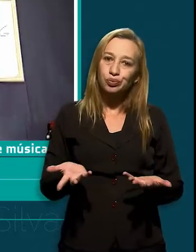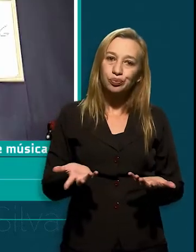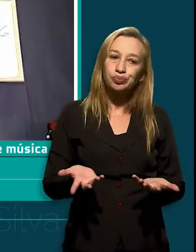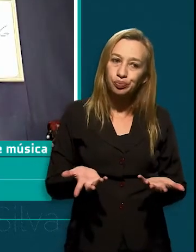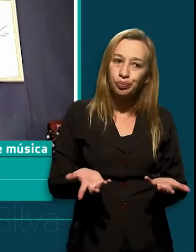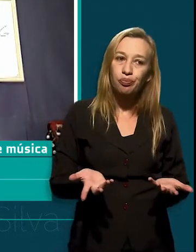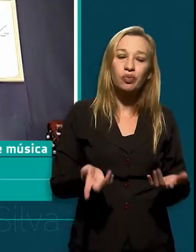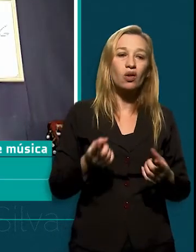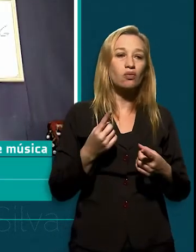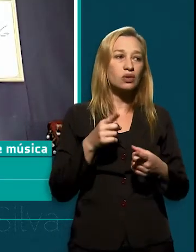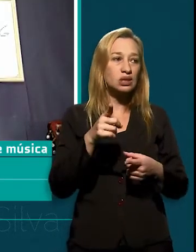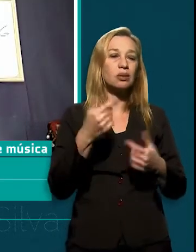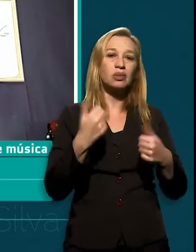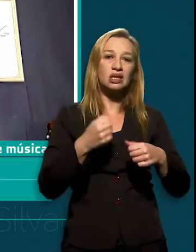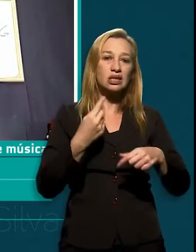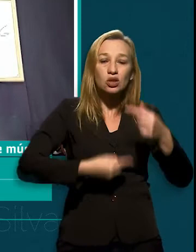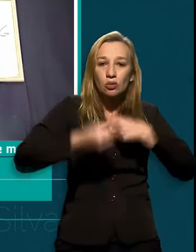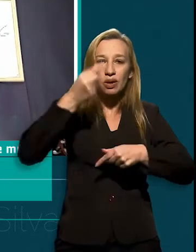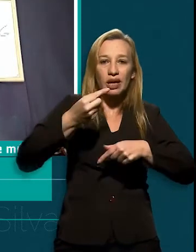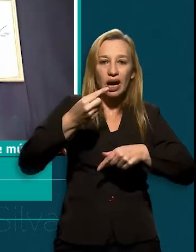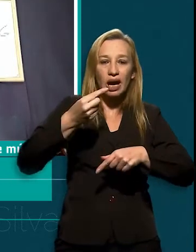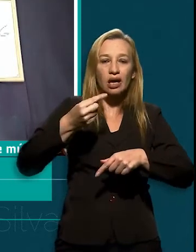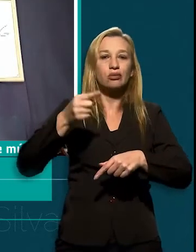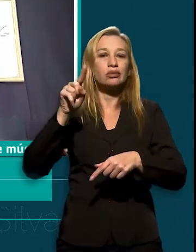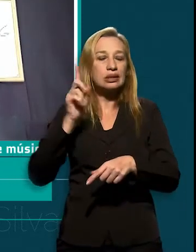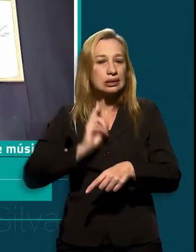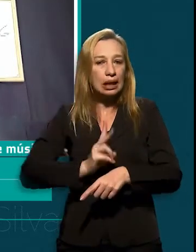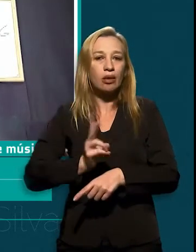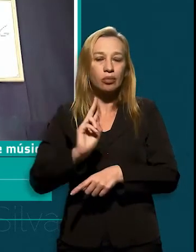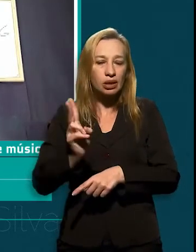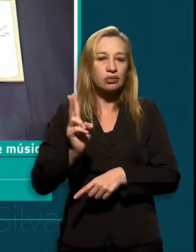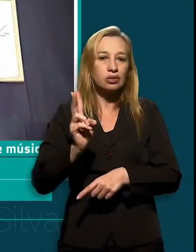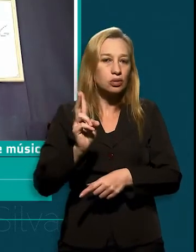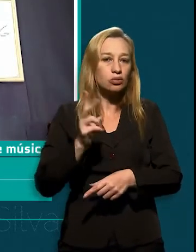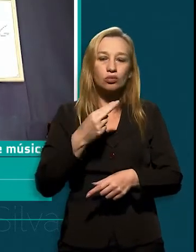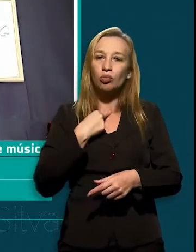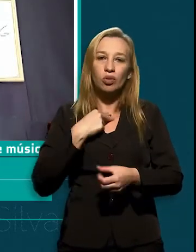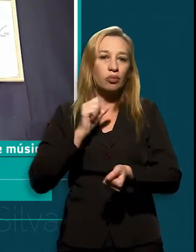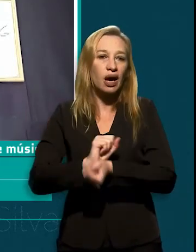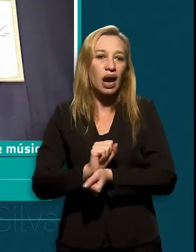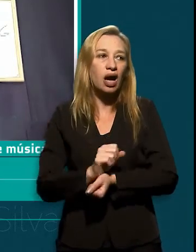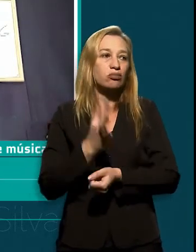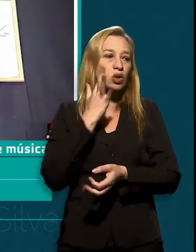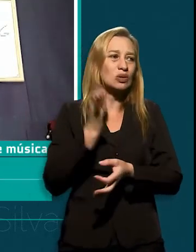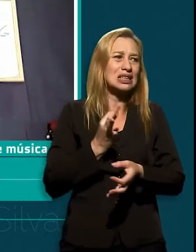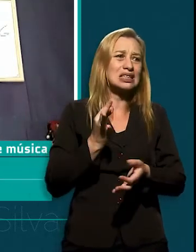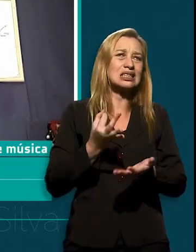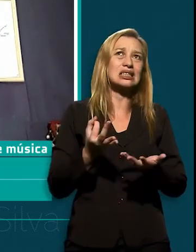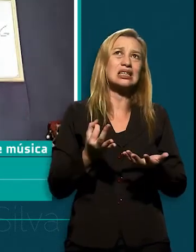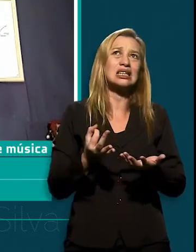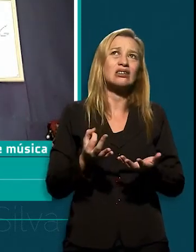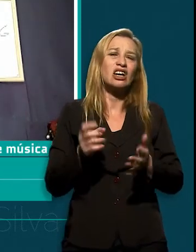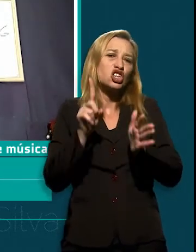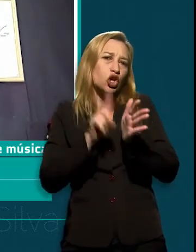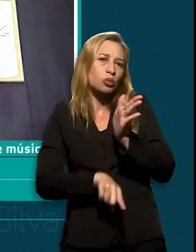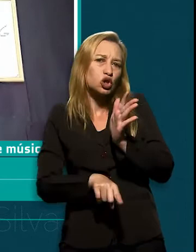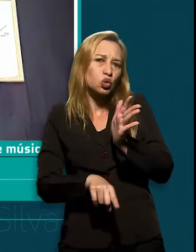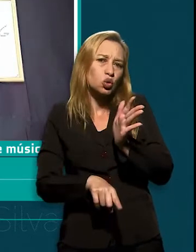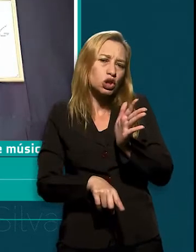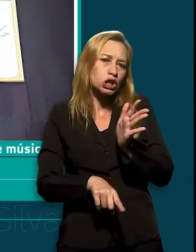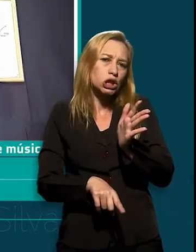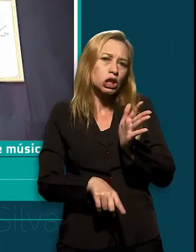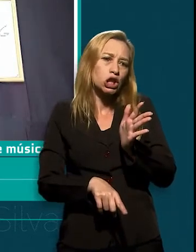se tornou algo cansativo, porque você precisa se superar constantemente. Eu não sei se isso vai passar, assim, se